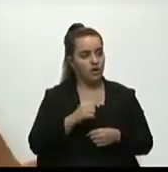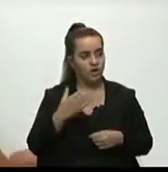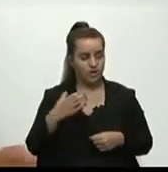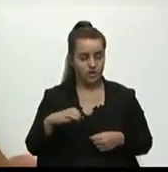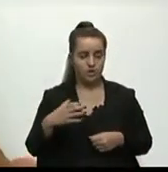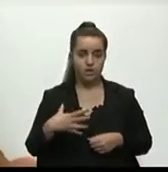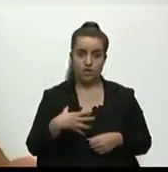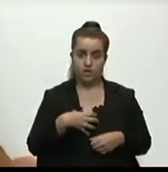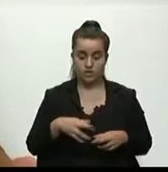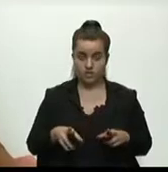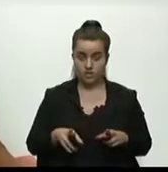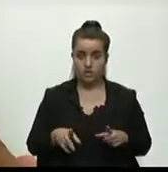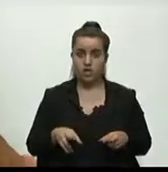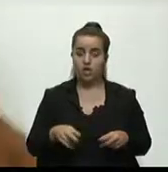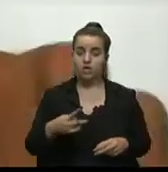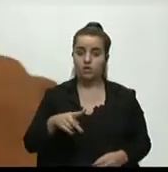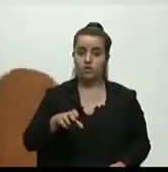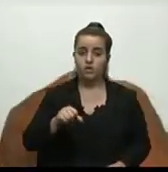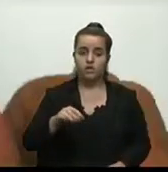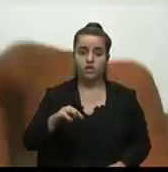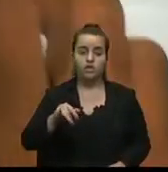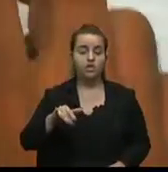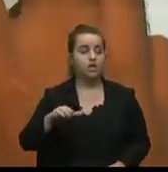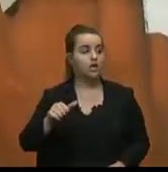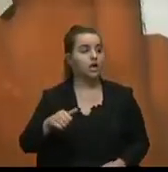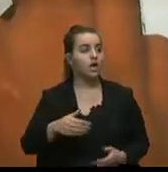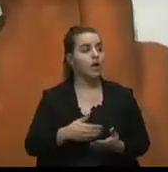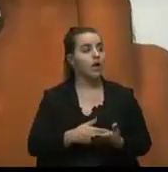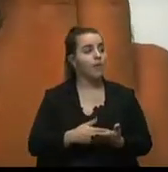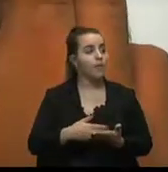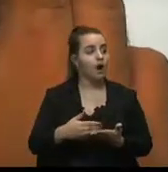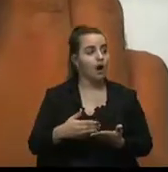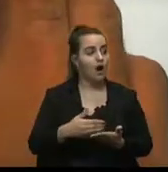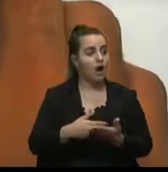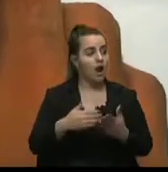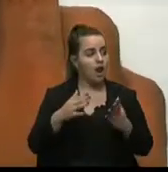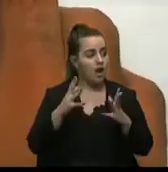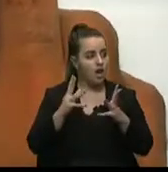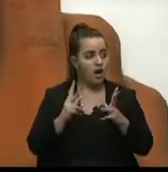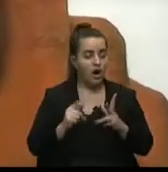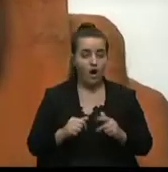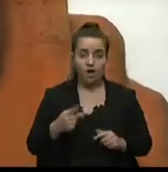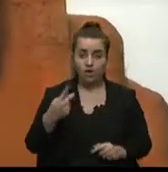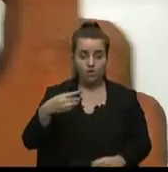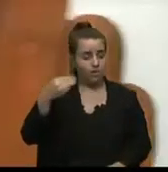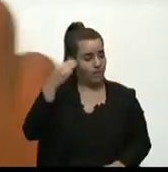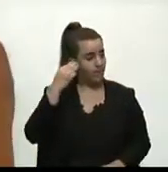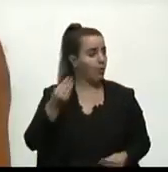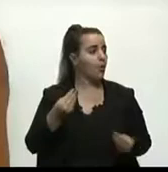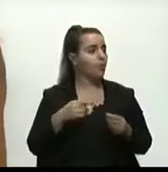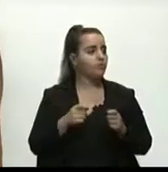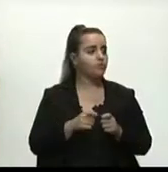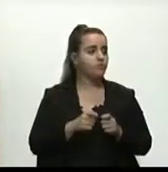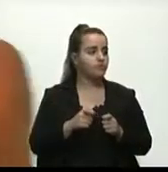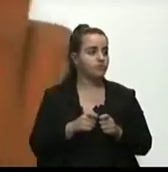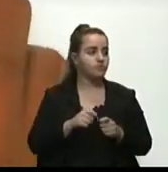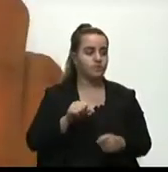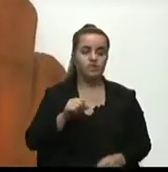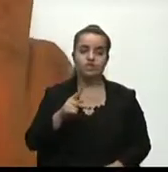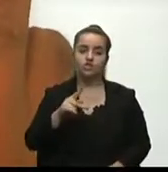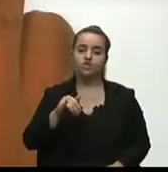modo diferente, como o modo estatístico, eu sempre começo limpando a memória da calculadora. E como eu faço isso?